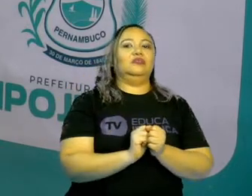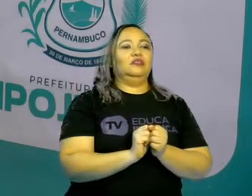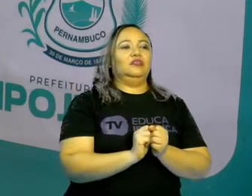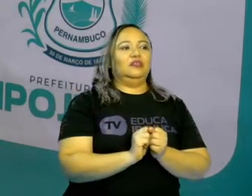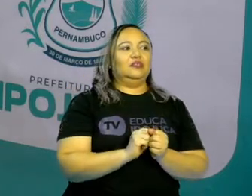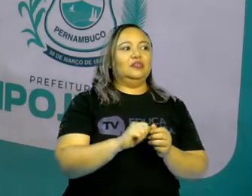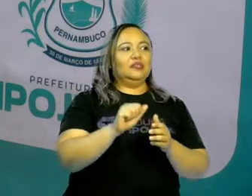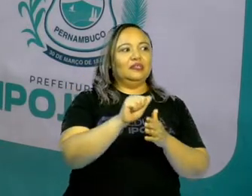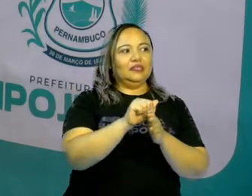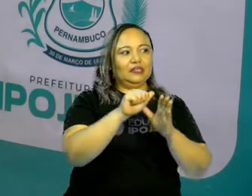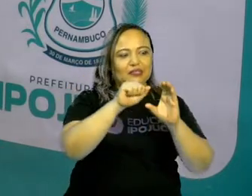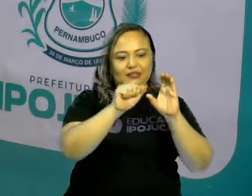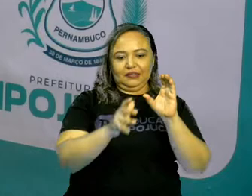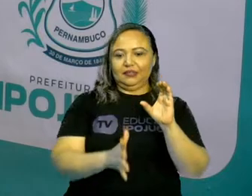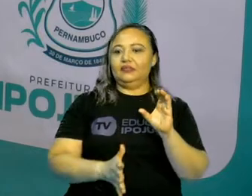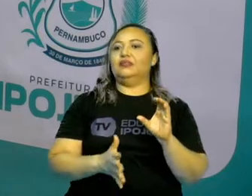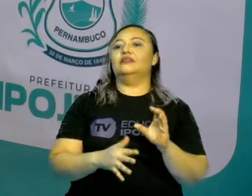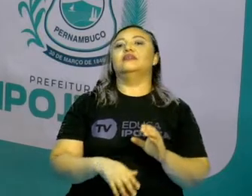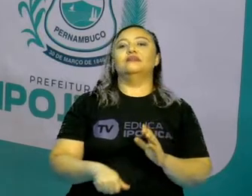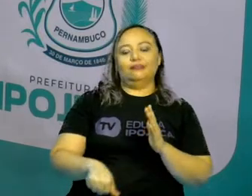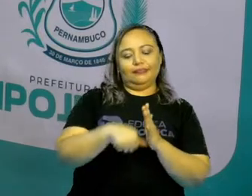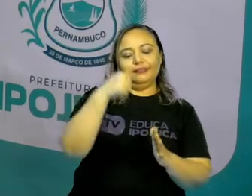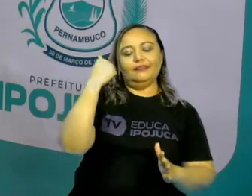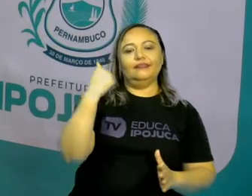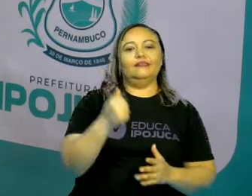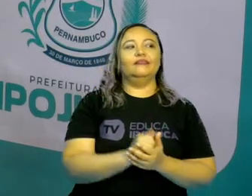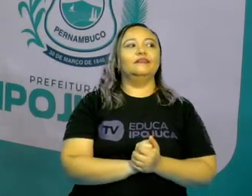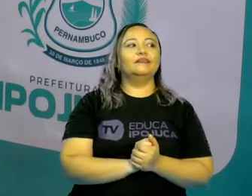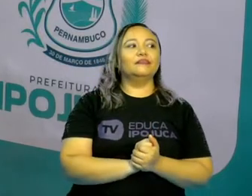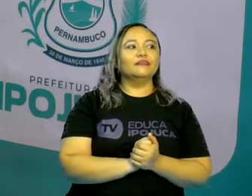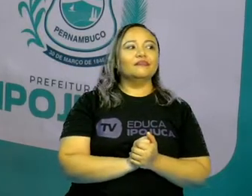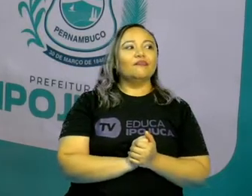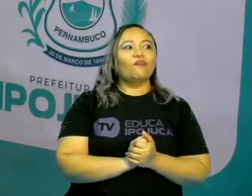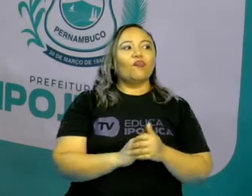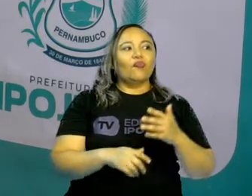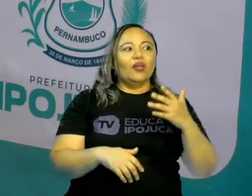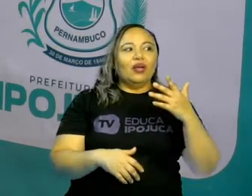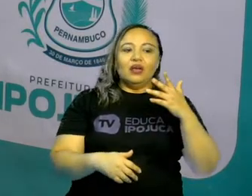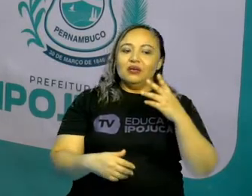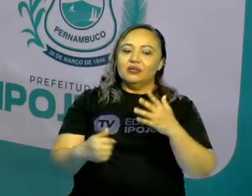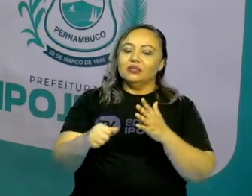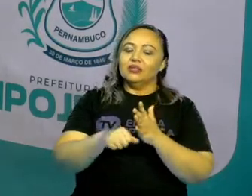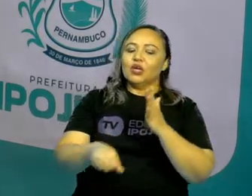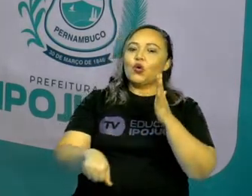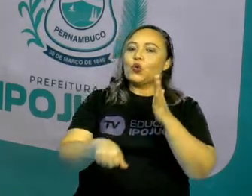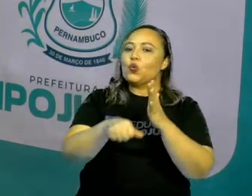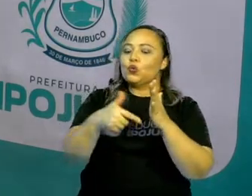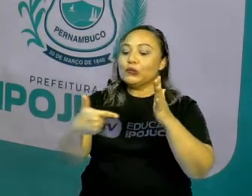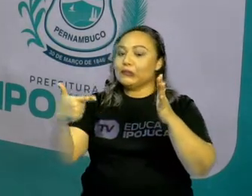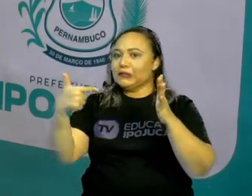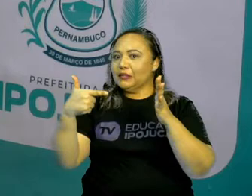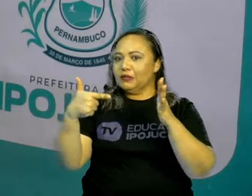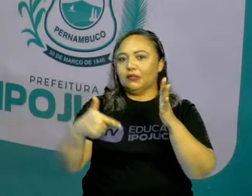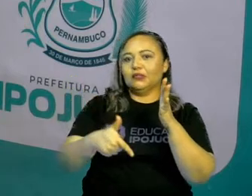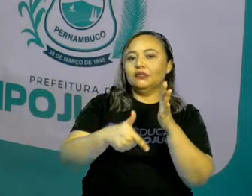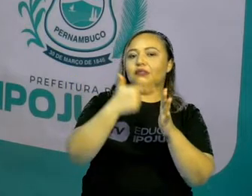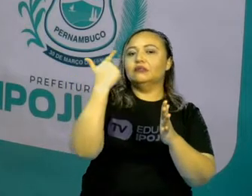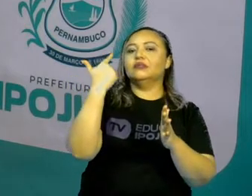primeira classificação, cores primárias. Vamos lá na segunda agora. Cores secundárias,